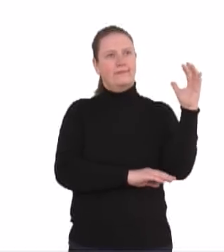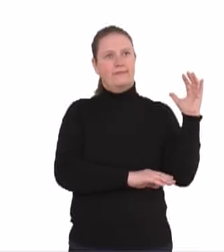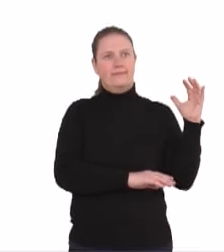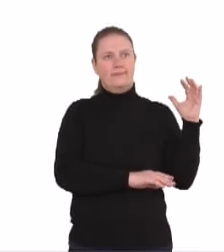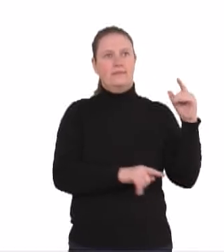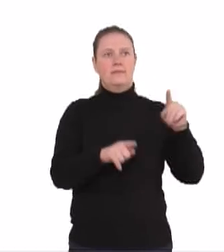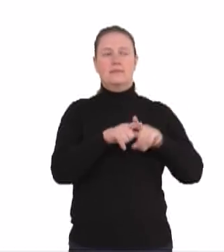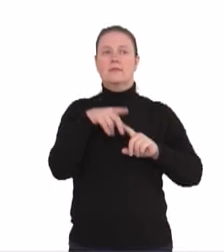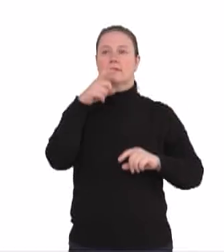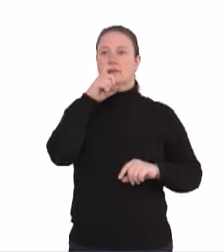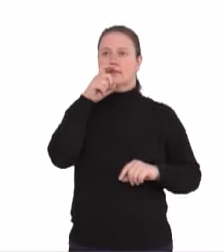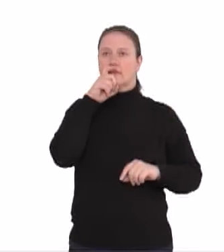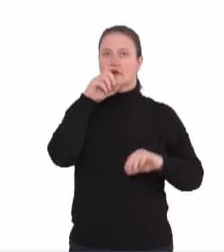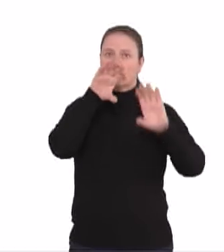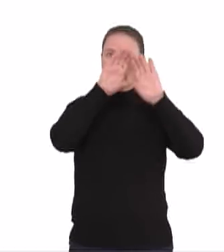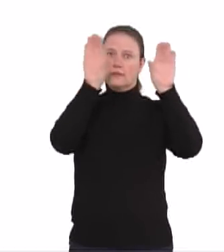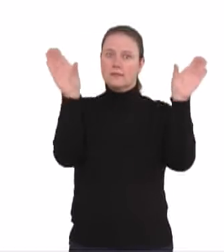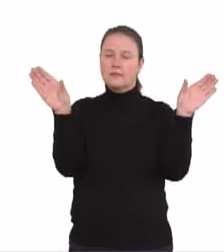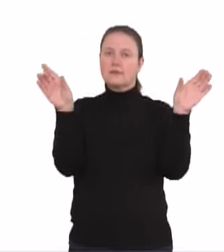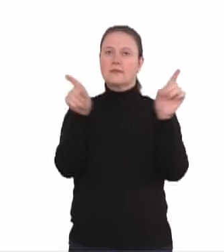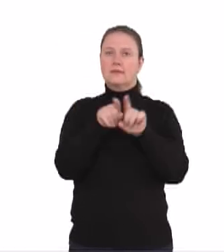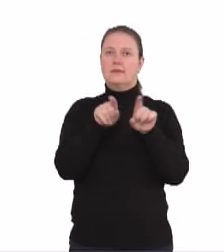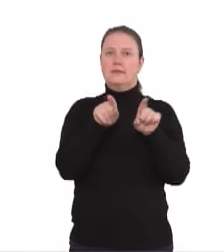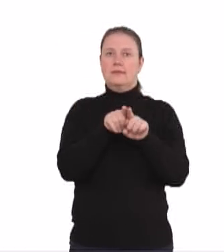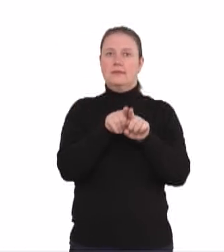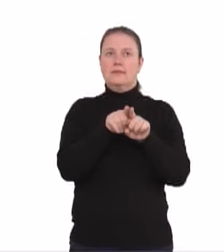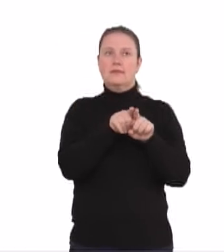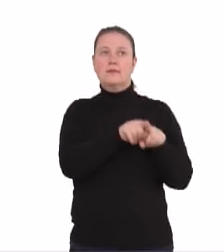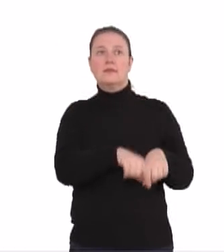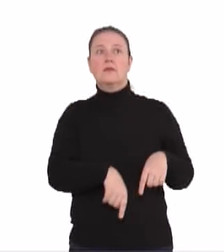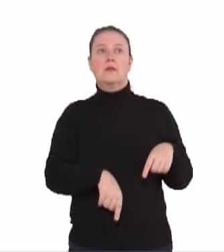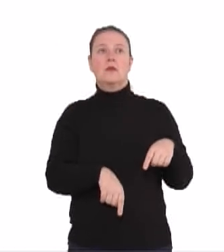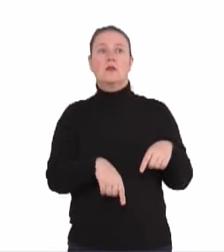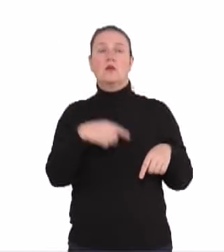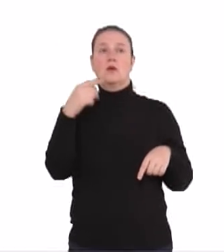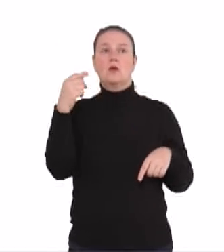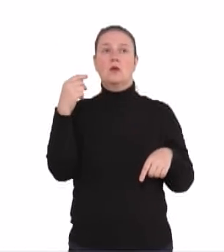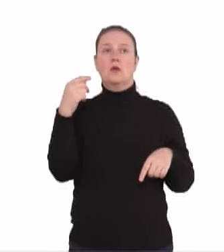do céu, quem é? Número 2,